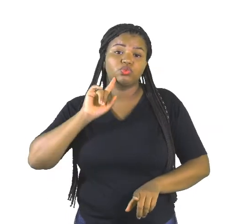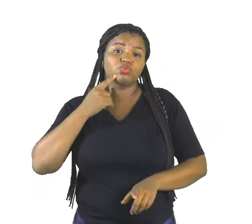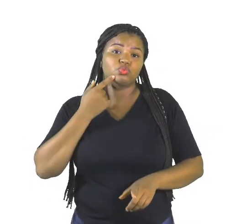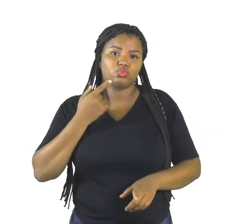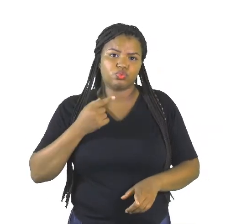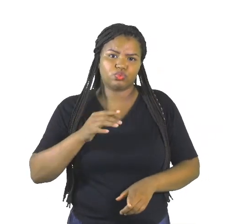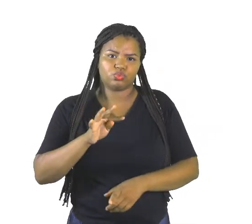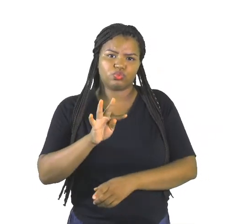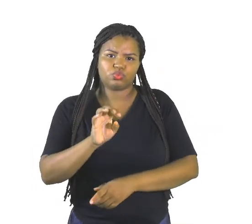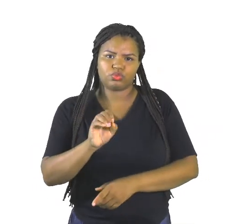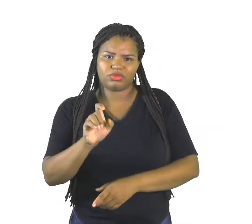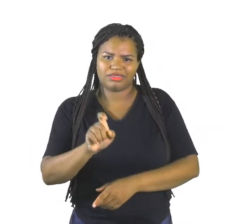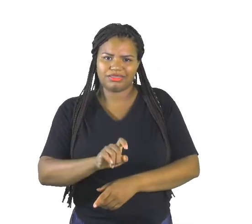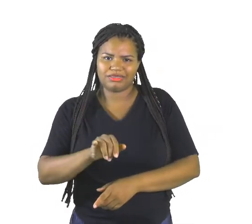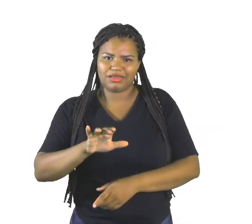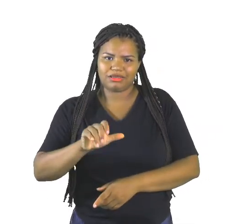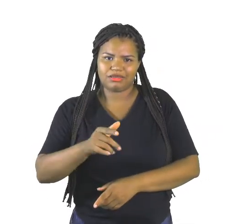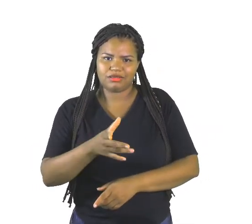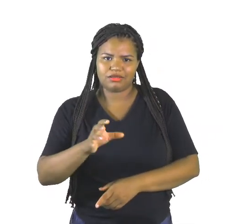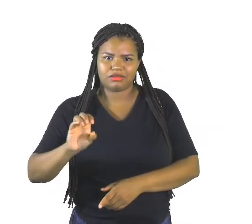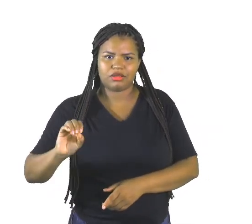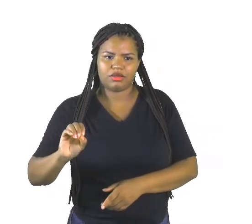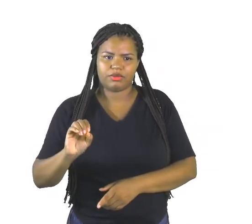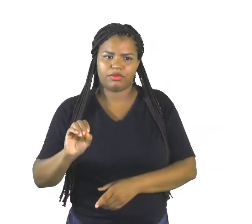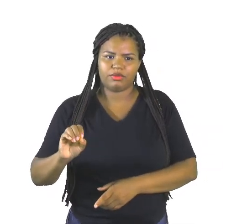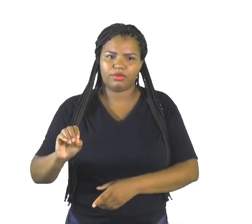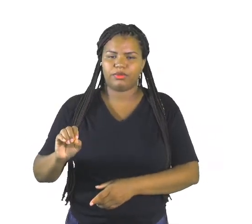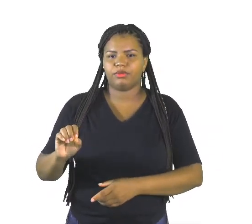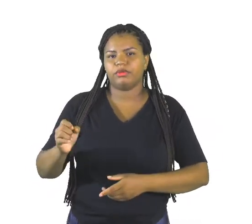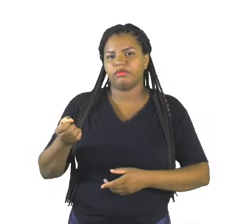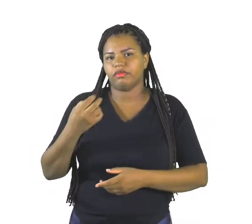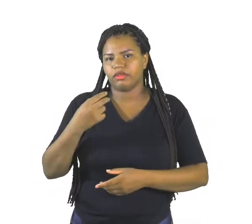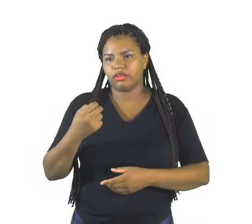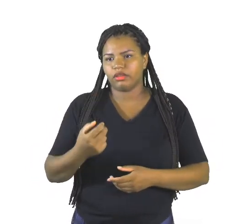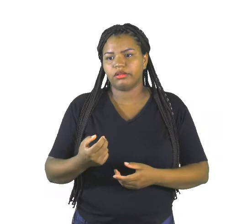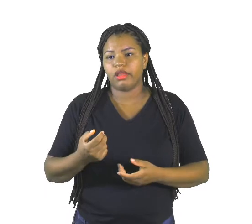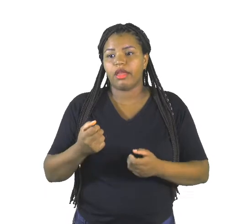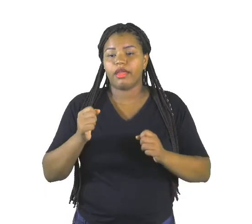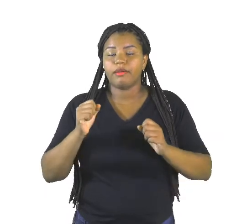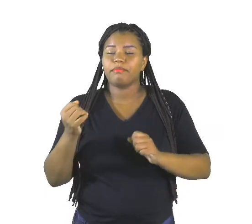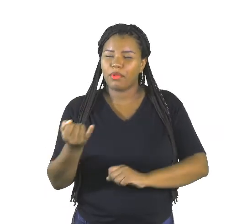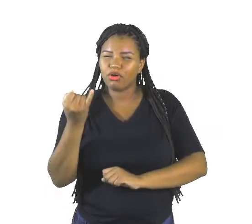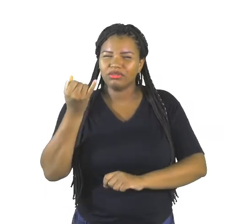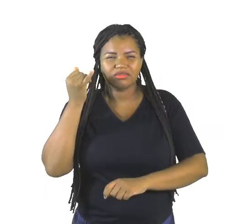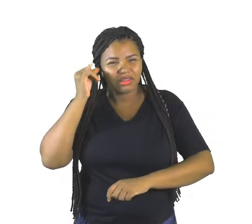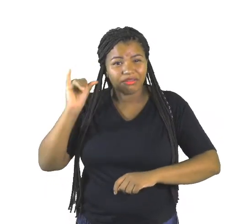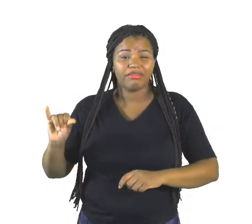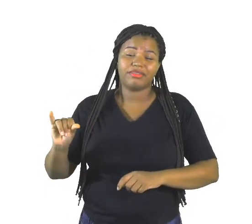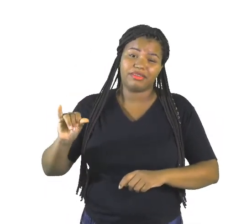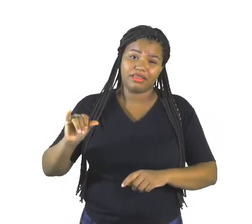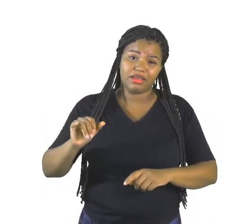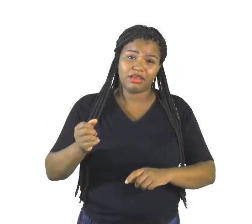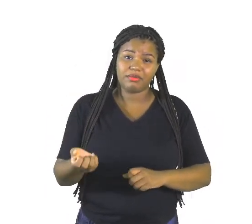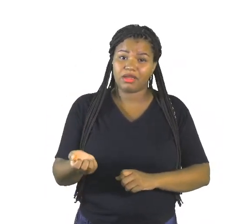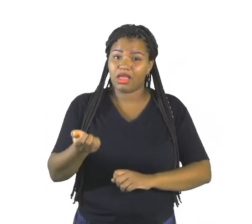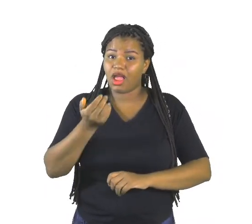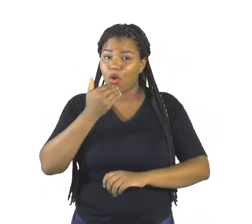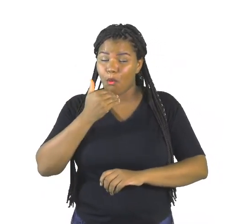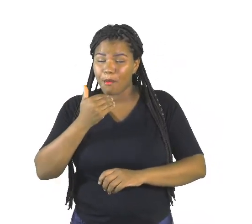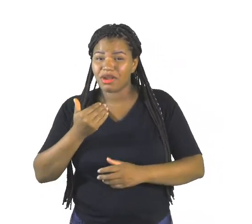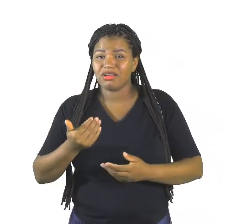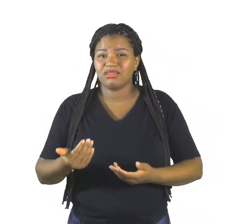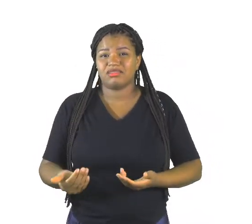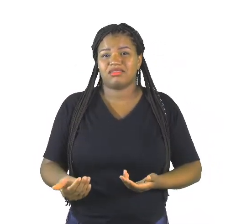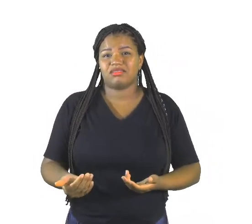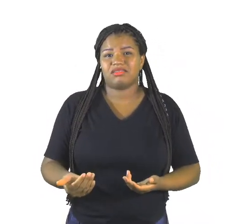um fator importante de ser evitado, porque se você consome um alimento estragado,